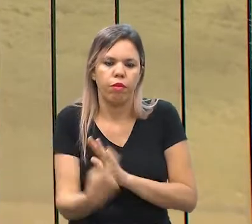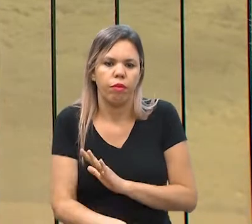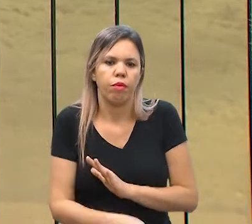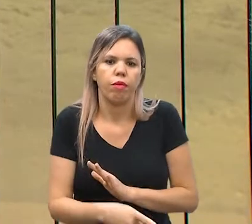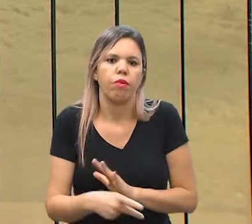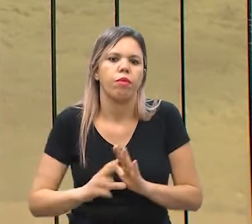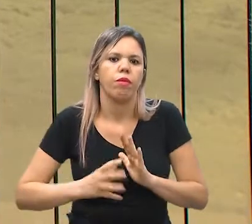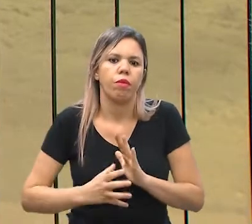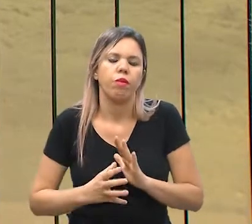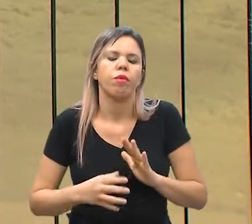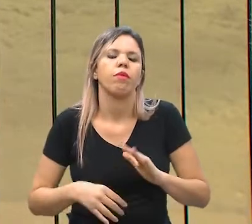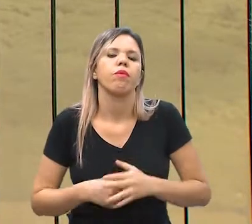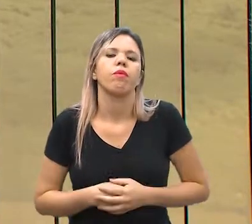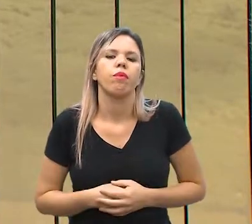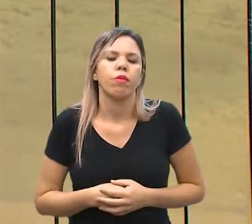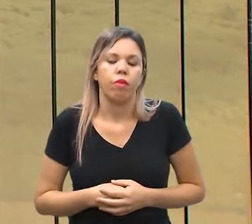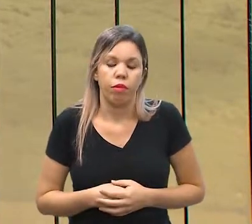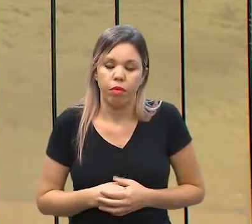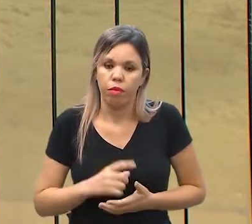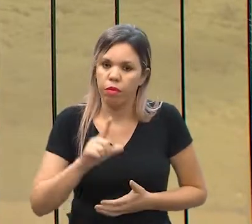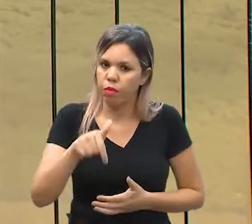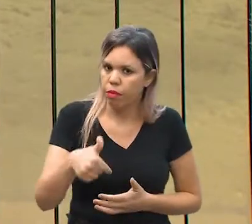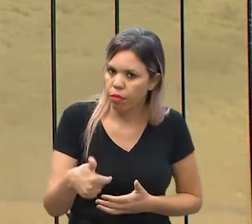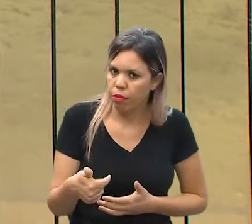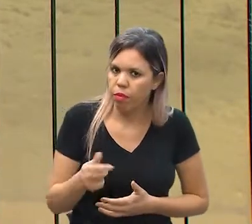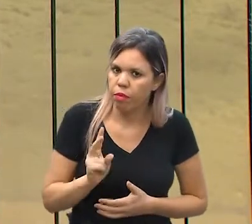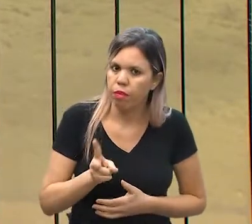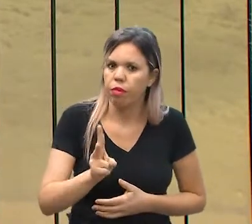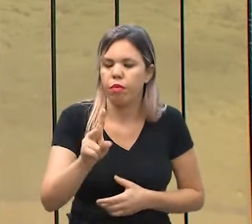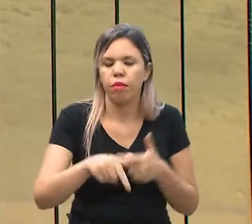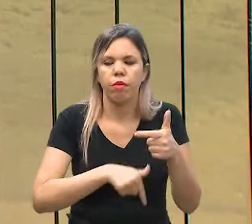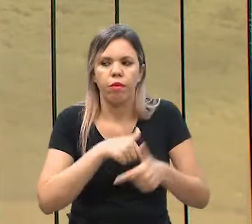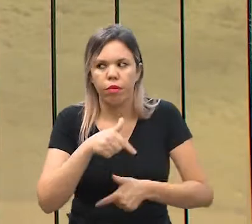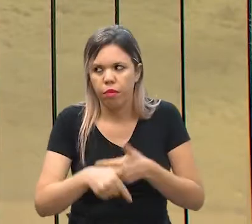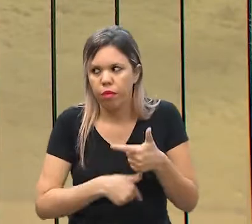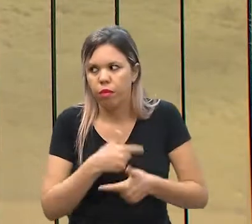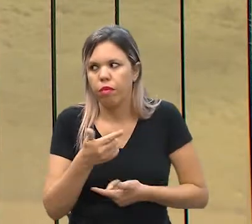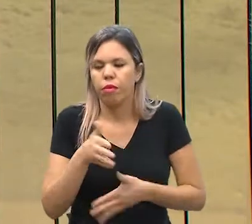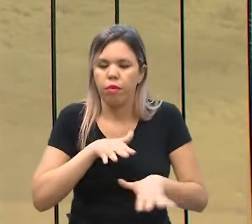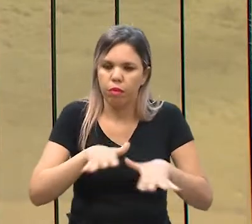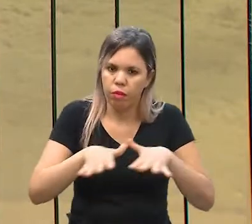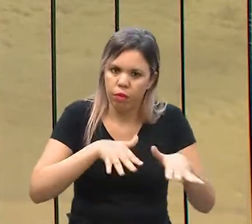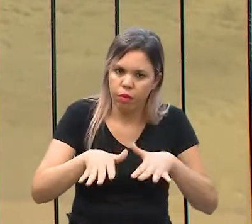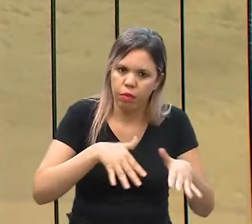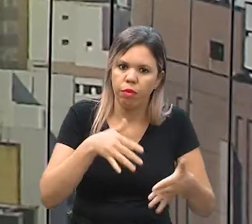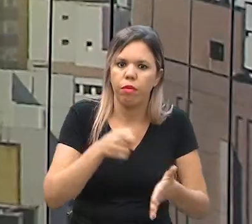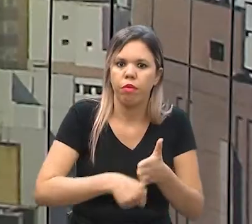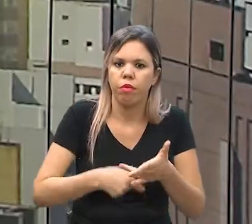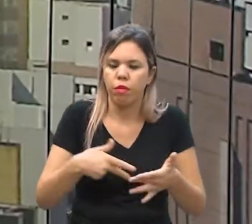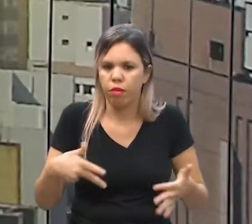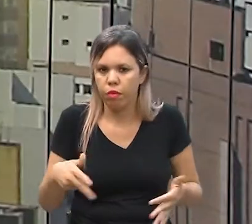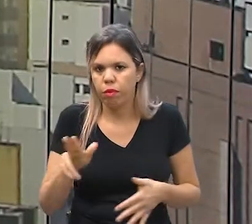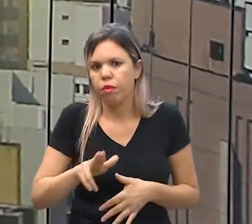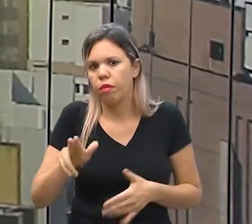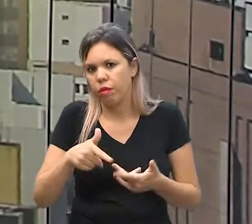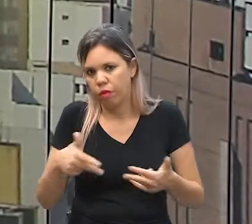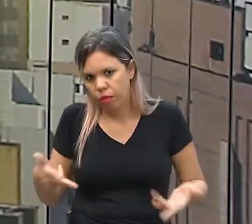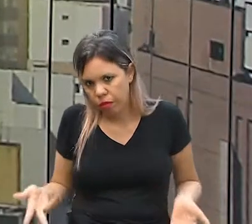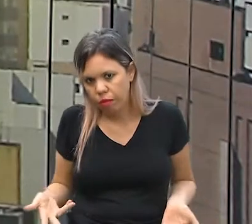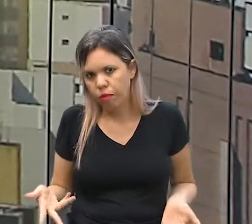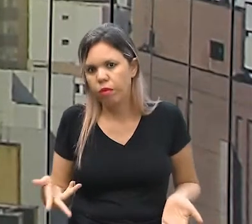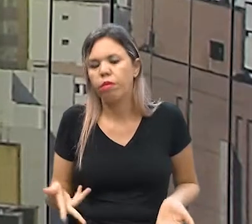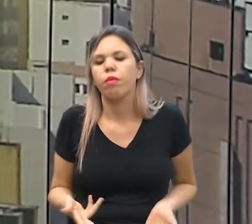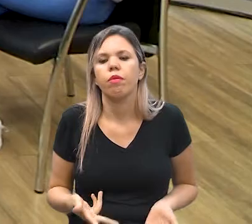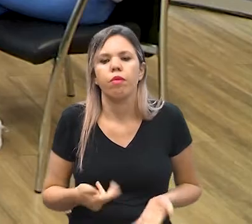dentro do parlamento e tudo mais. E aí depois disso a gente continuou trabalhando muito com o movimento secundarista,